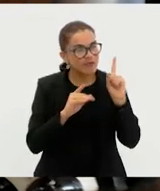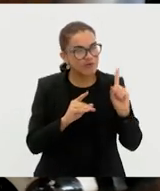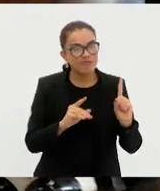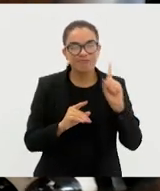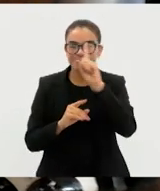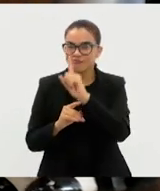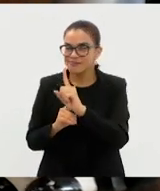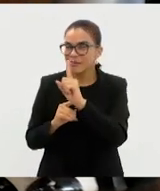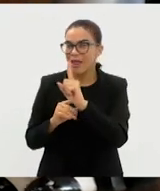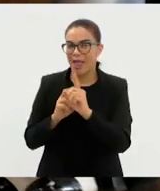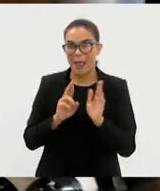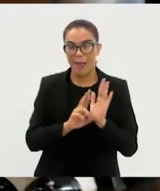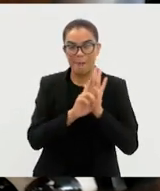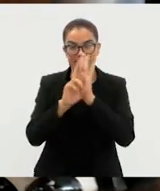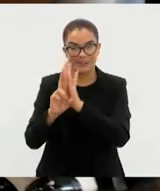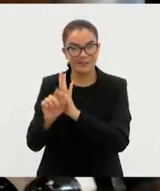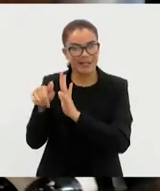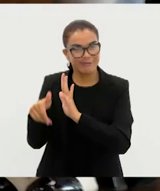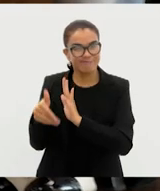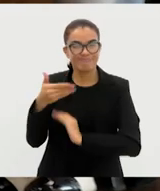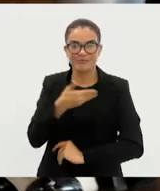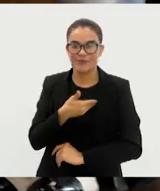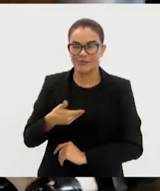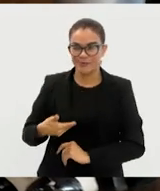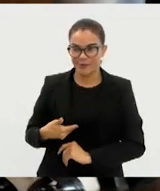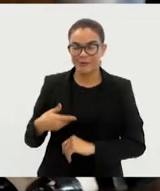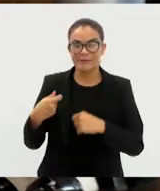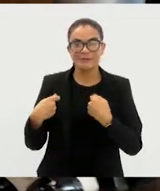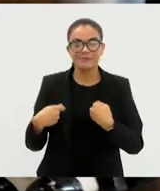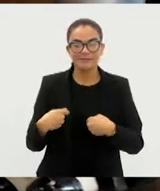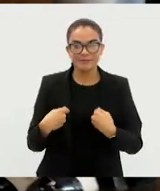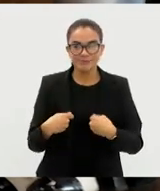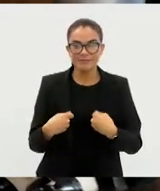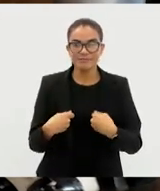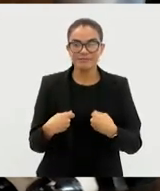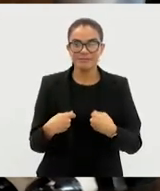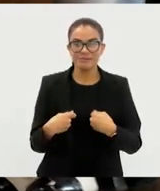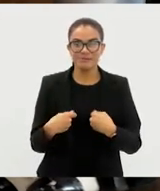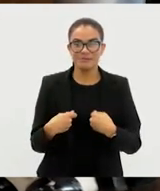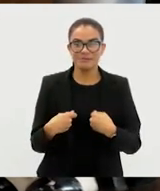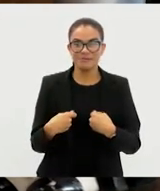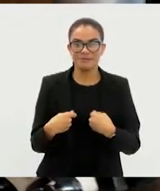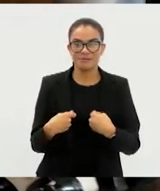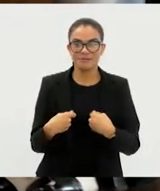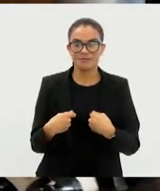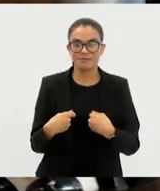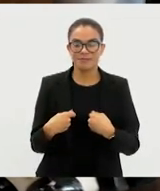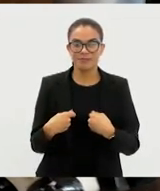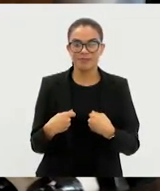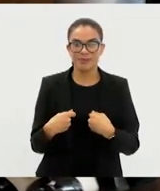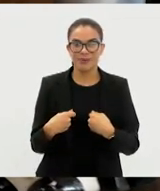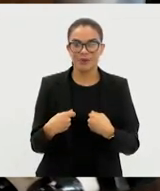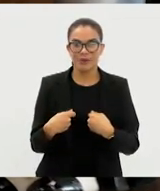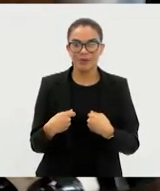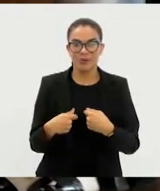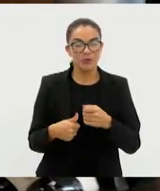presidente, é necessário que o chefe do